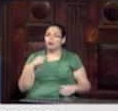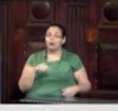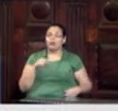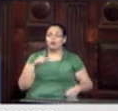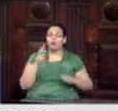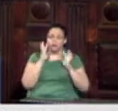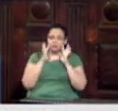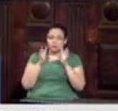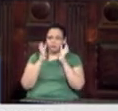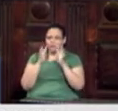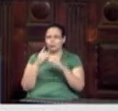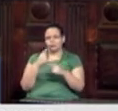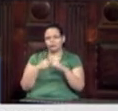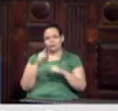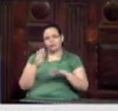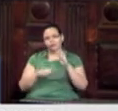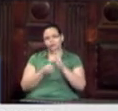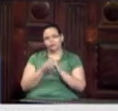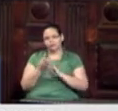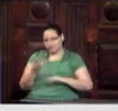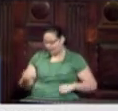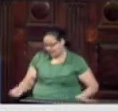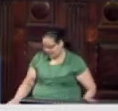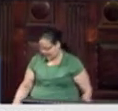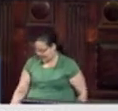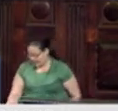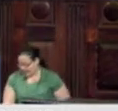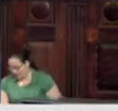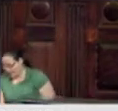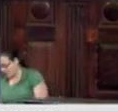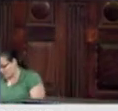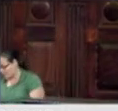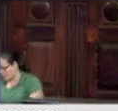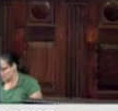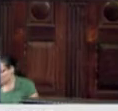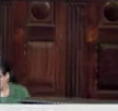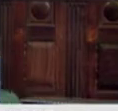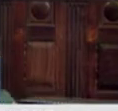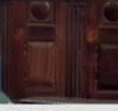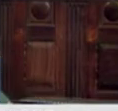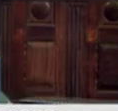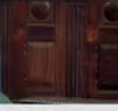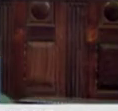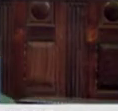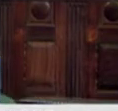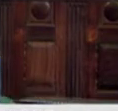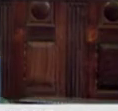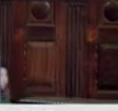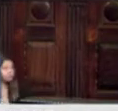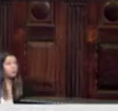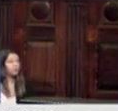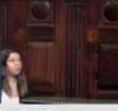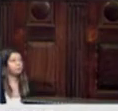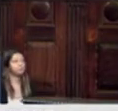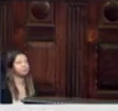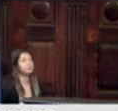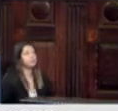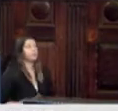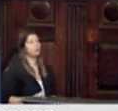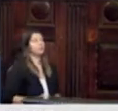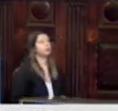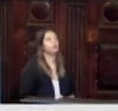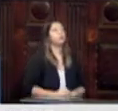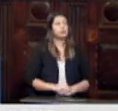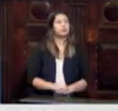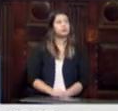atenção, porque muitas vezes, quem de nós aqui que está no plenário tem convergência, por exemplo, com